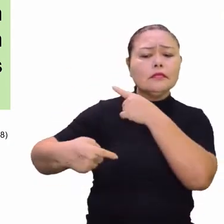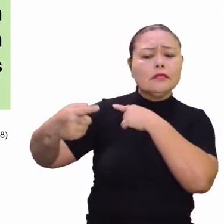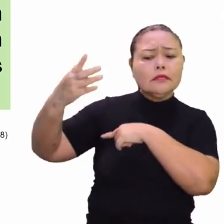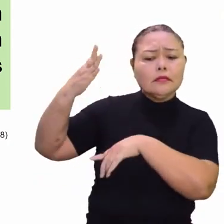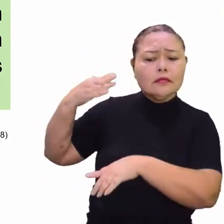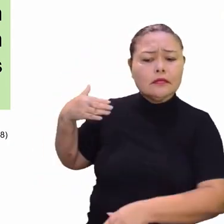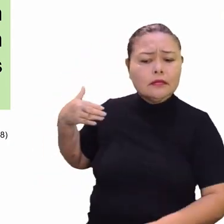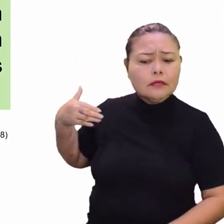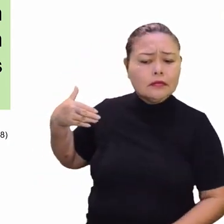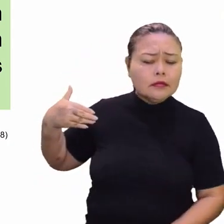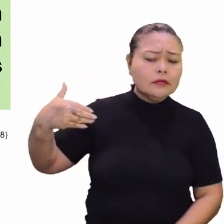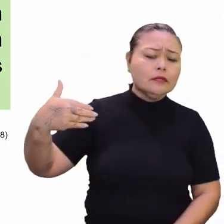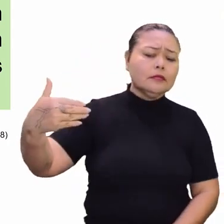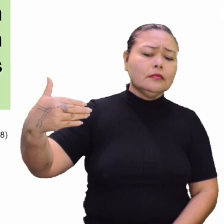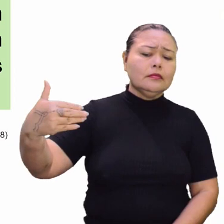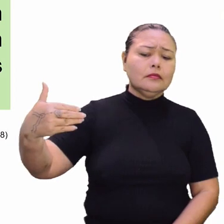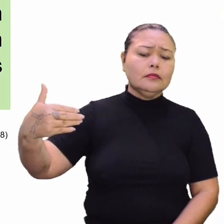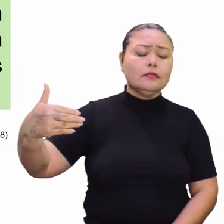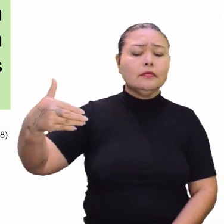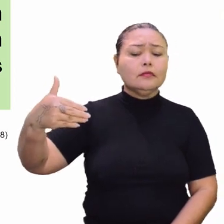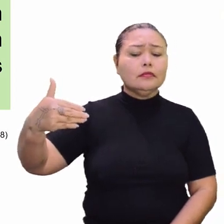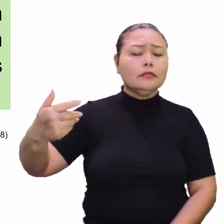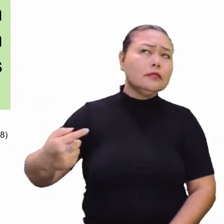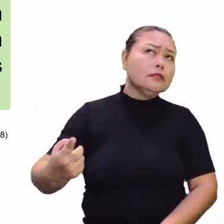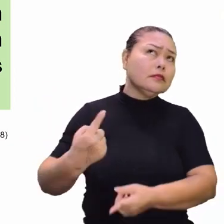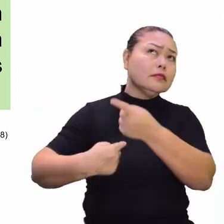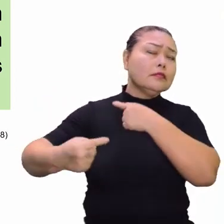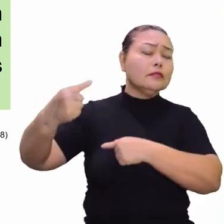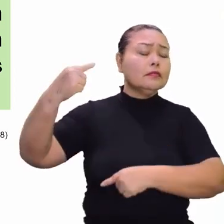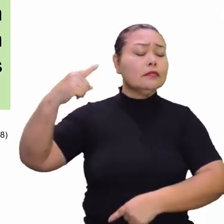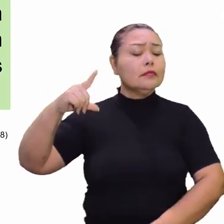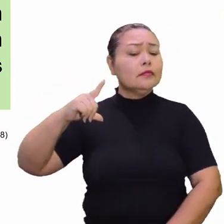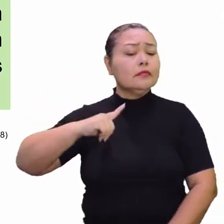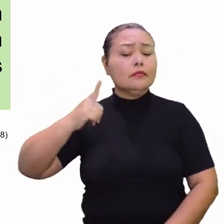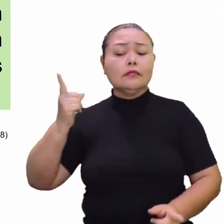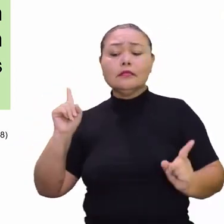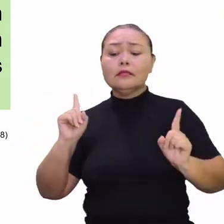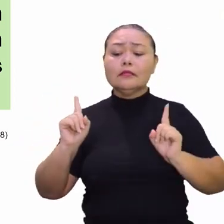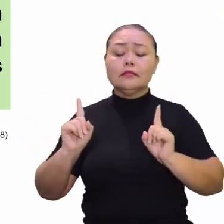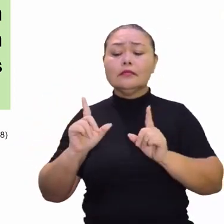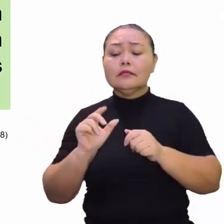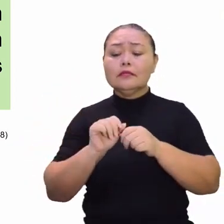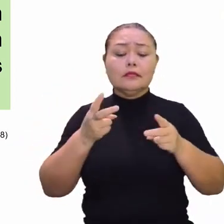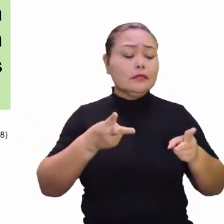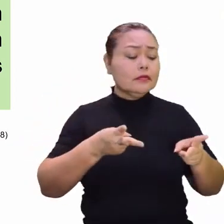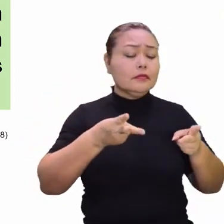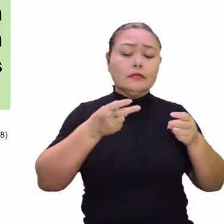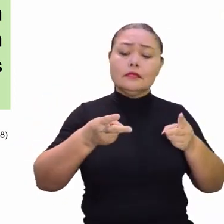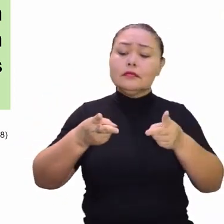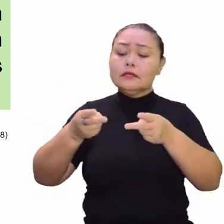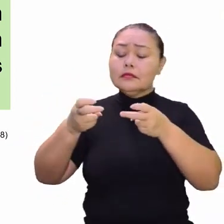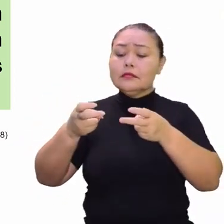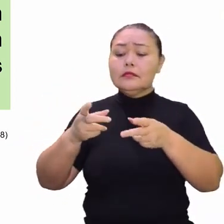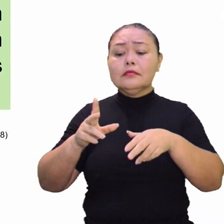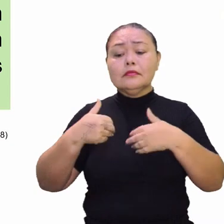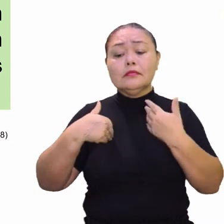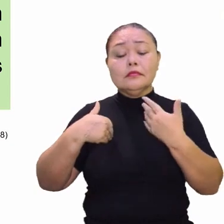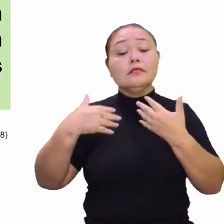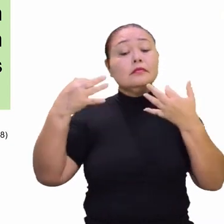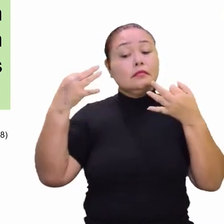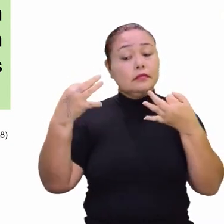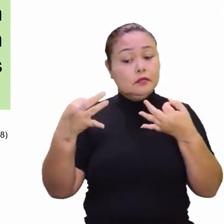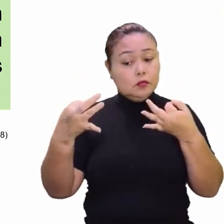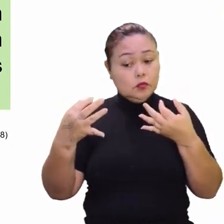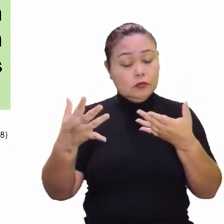no começo de tudo aqui, vinham já atrás de explorar?